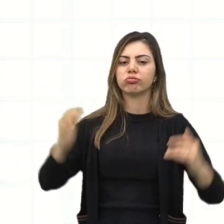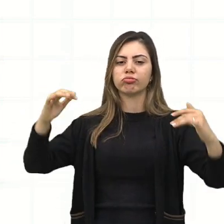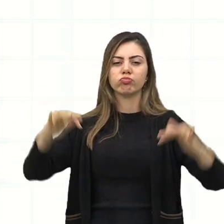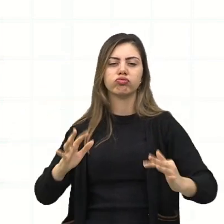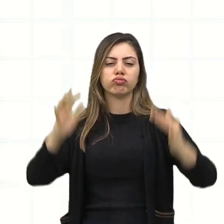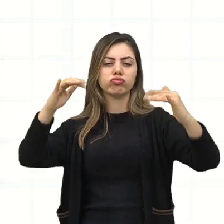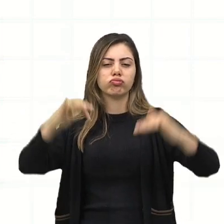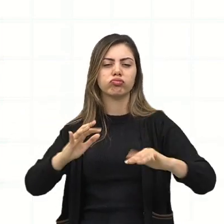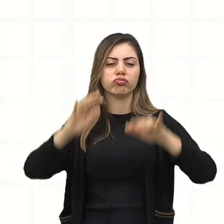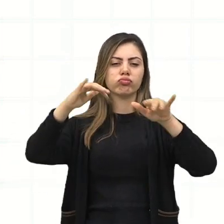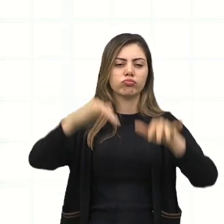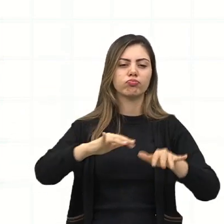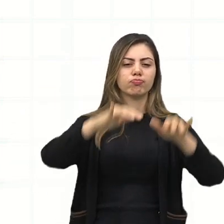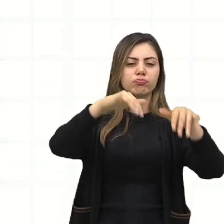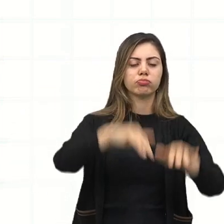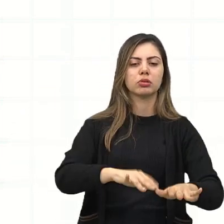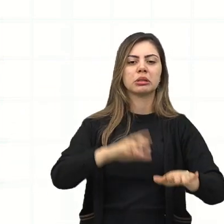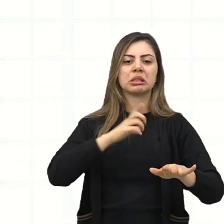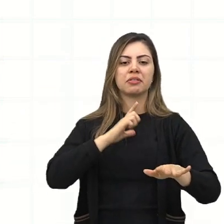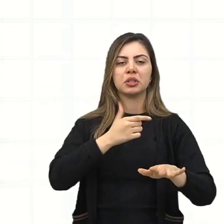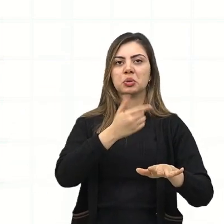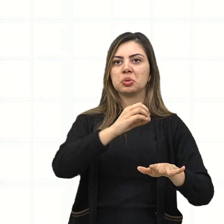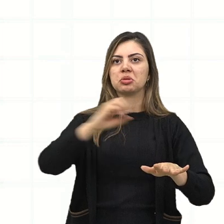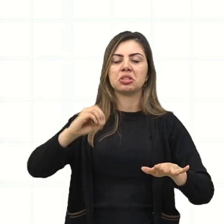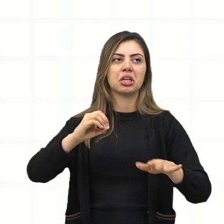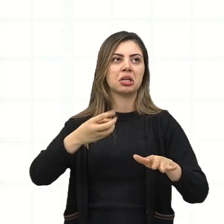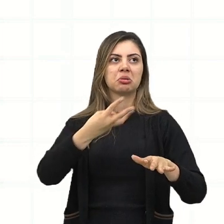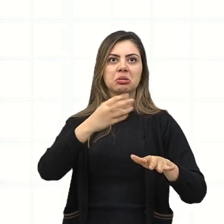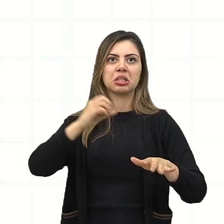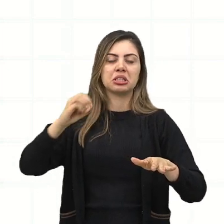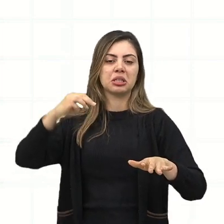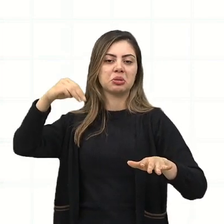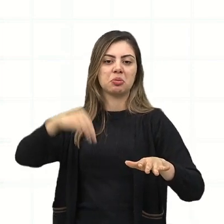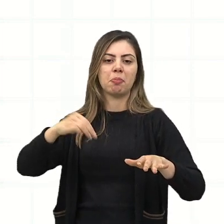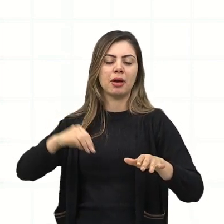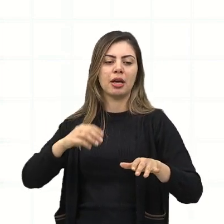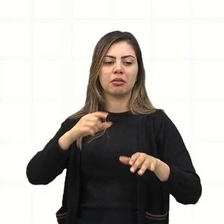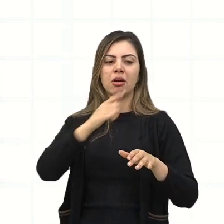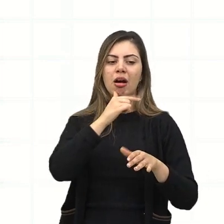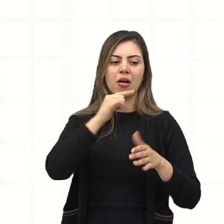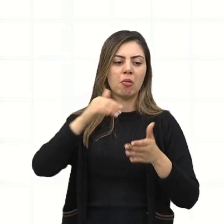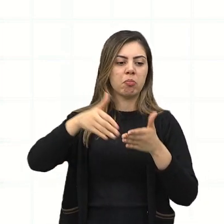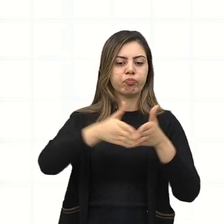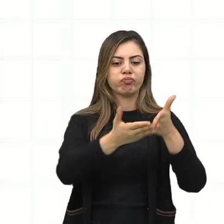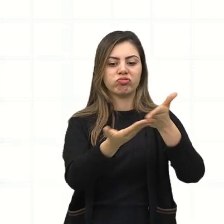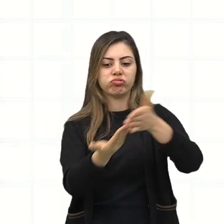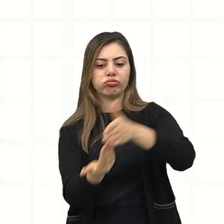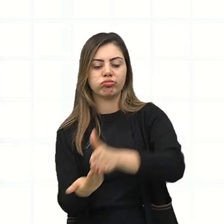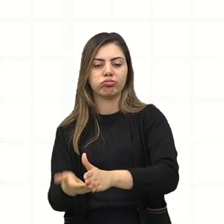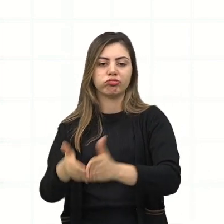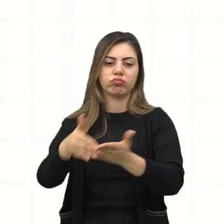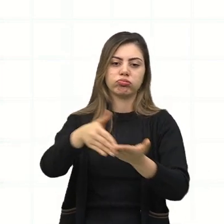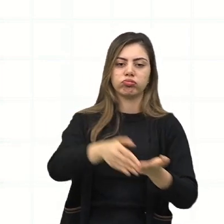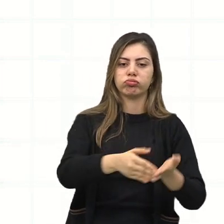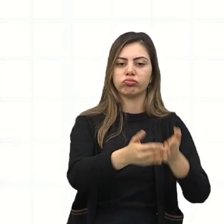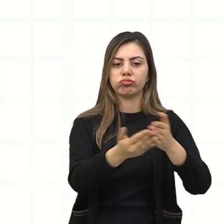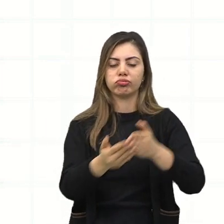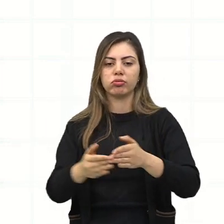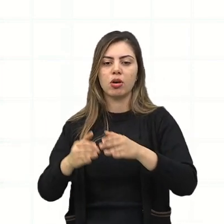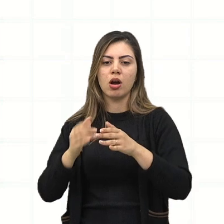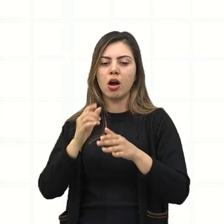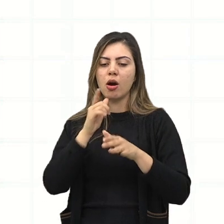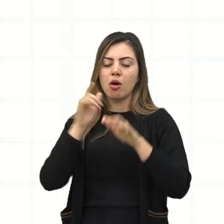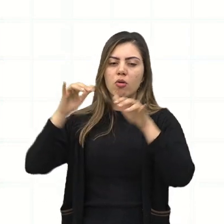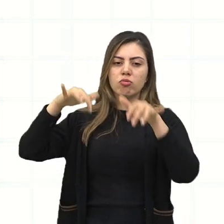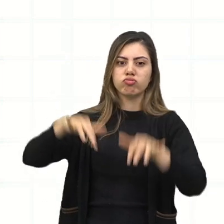né? Avançando 200, 300 metros, espatifando barcos contra o cais e bramindo com estrondo. Então